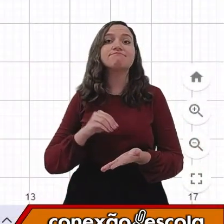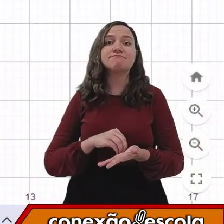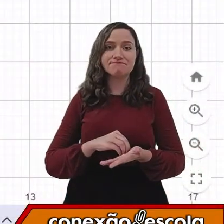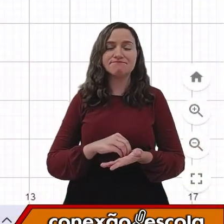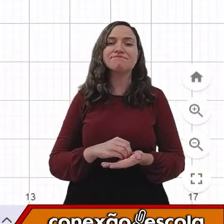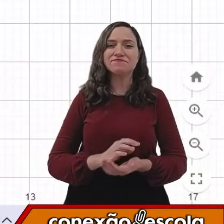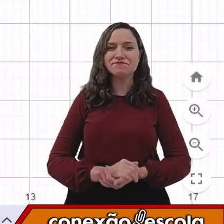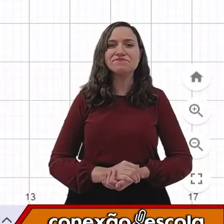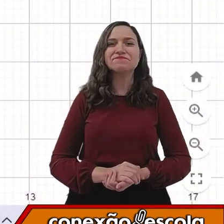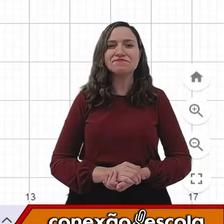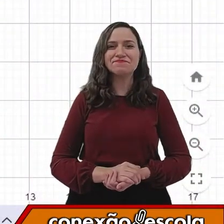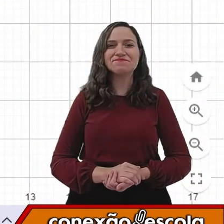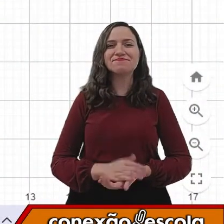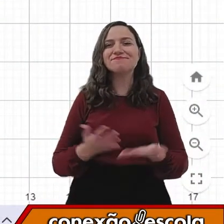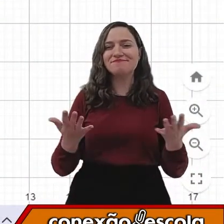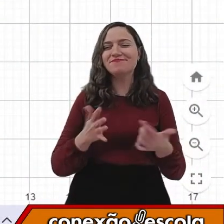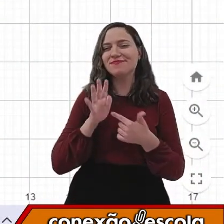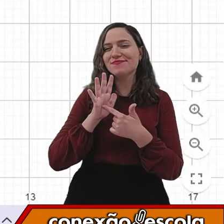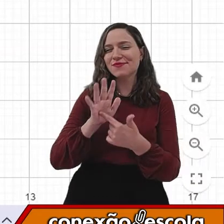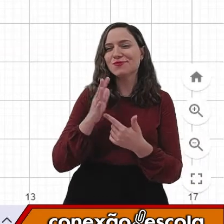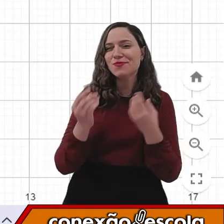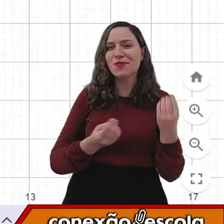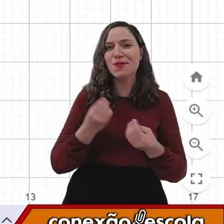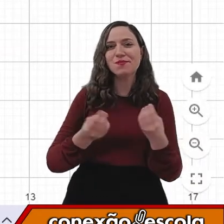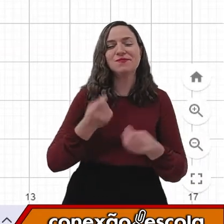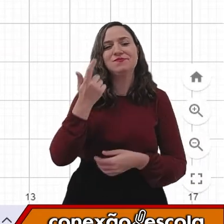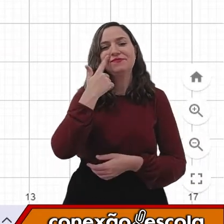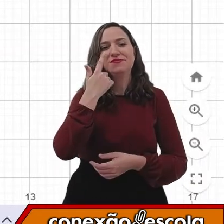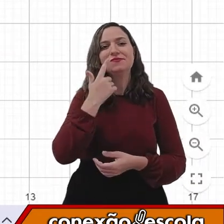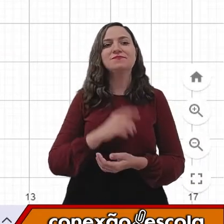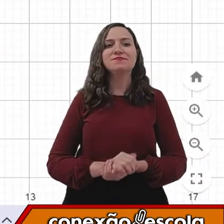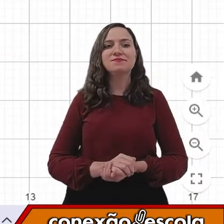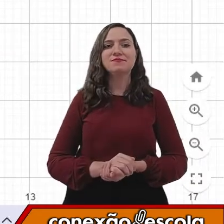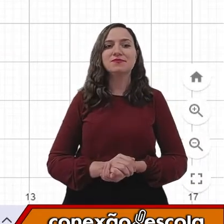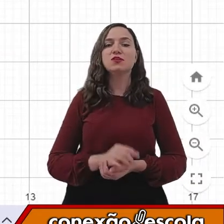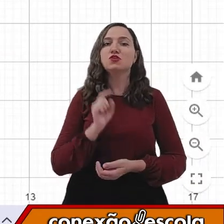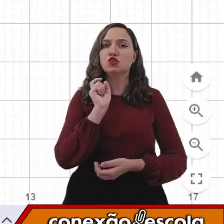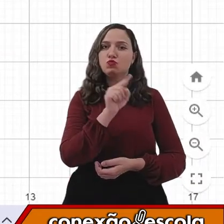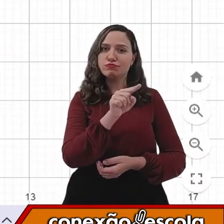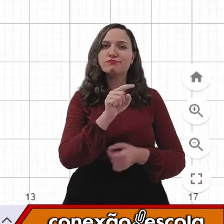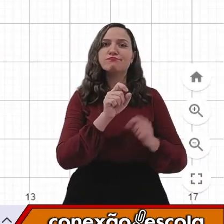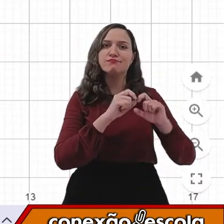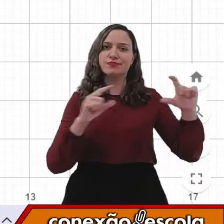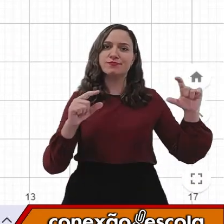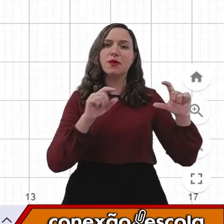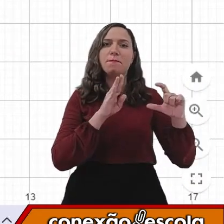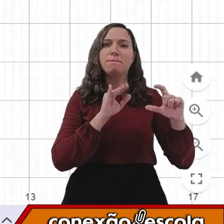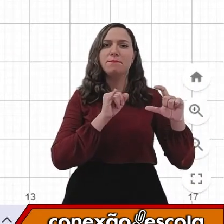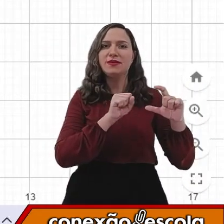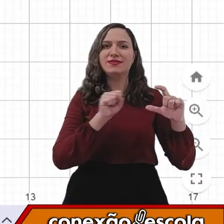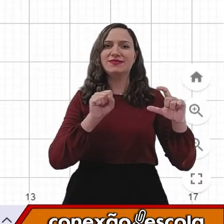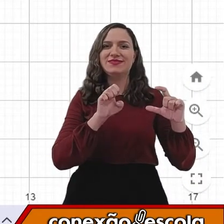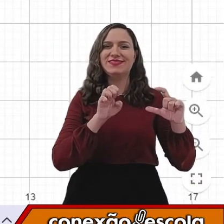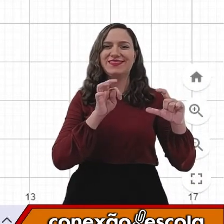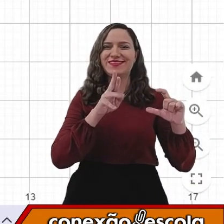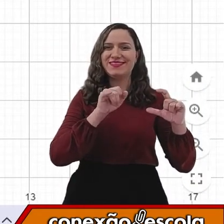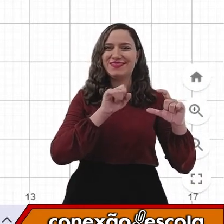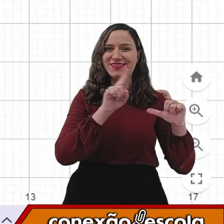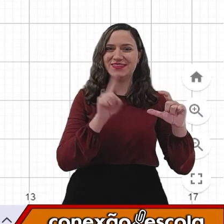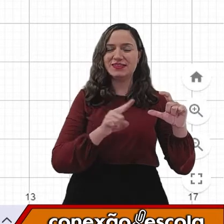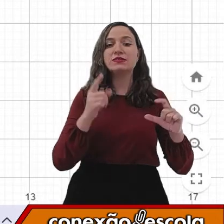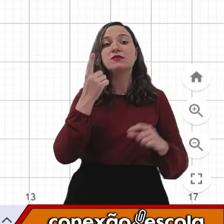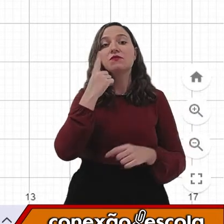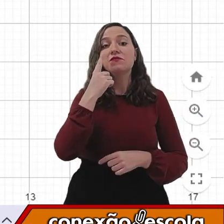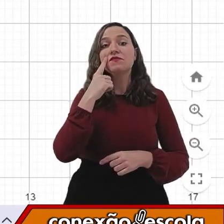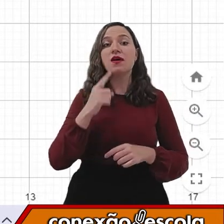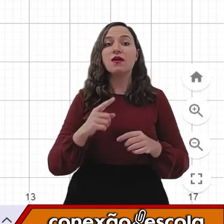do ângulo B. Então, vamos lá, venho, seleciono bissetriz, marco A, B no meio, C, que é onde vai